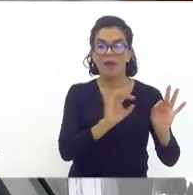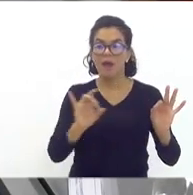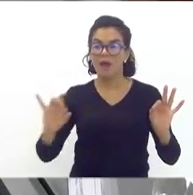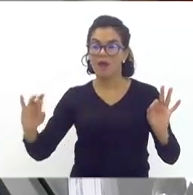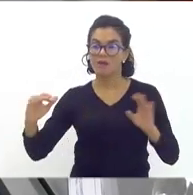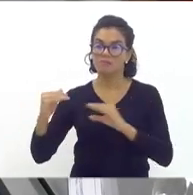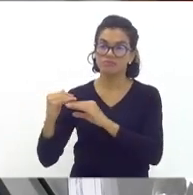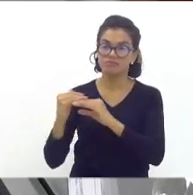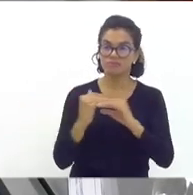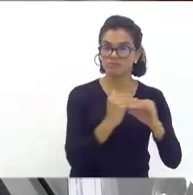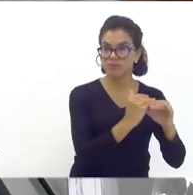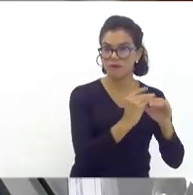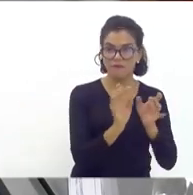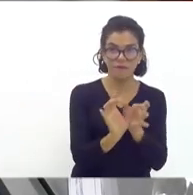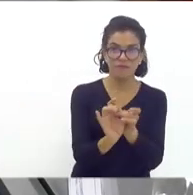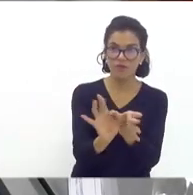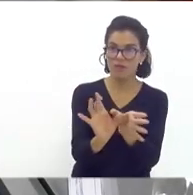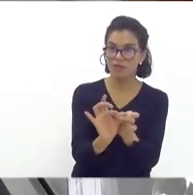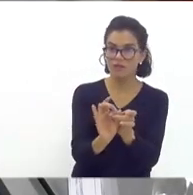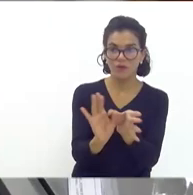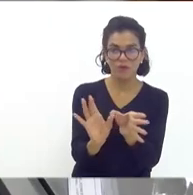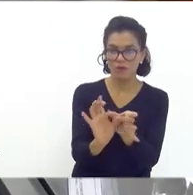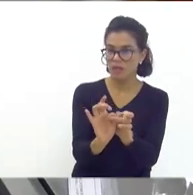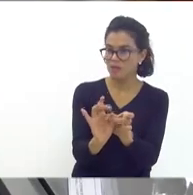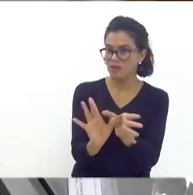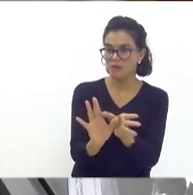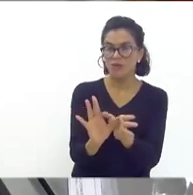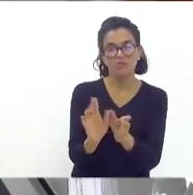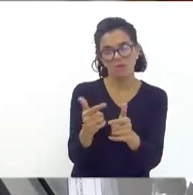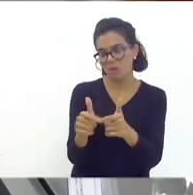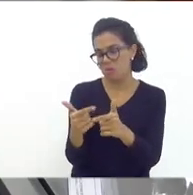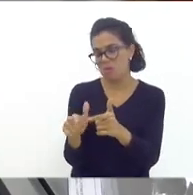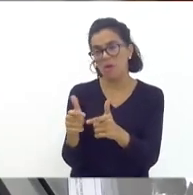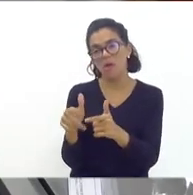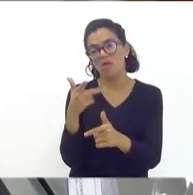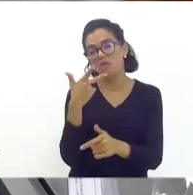não não você fica à vontade fica à vontade